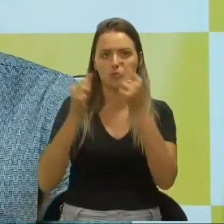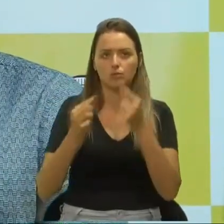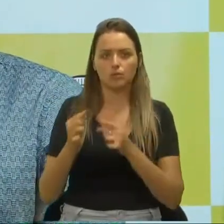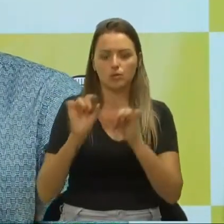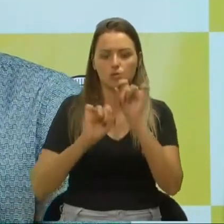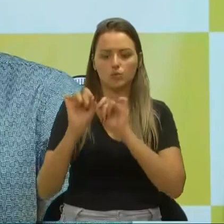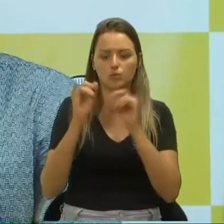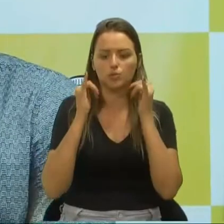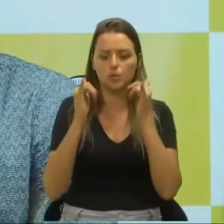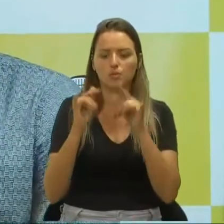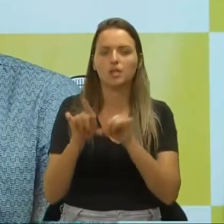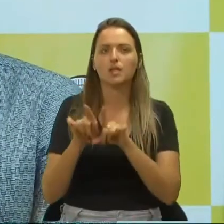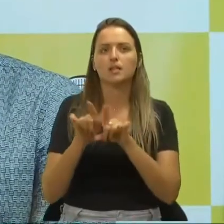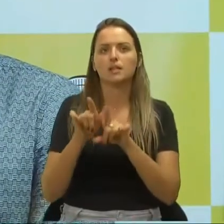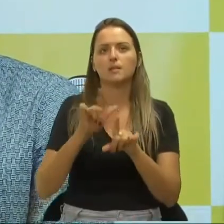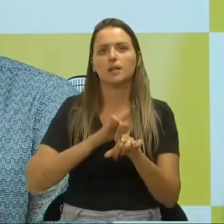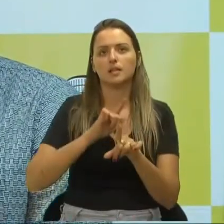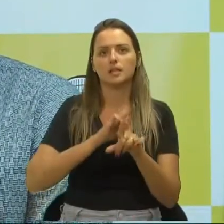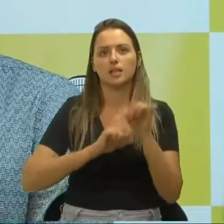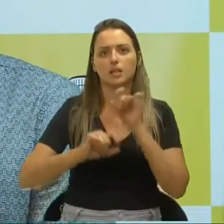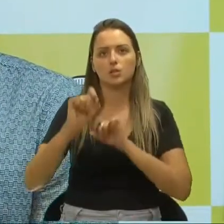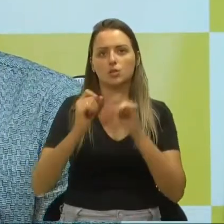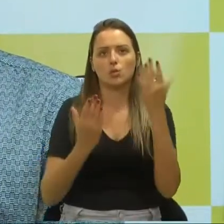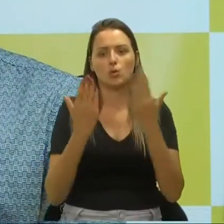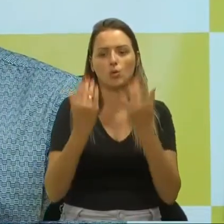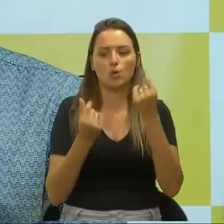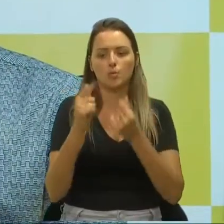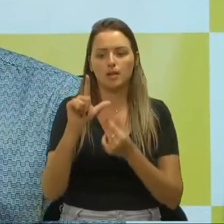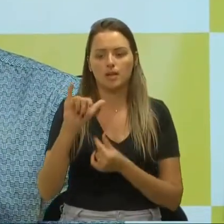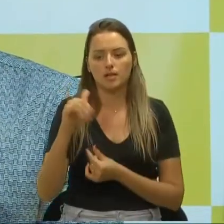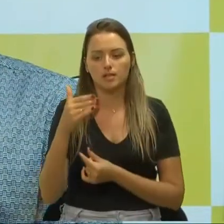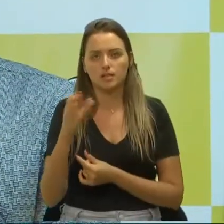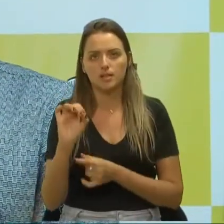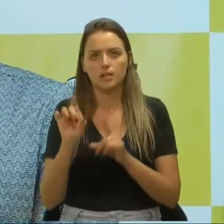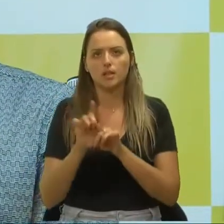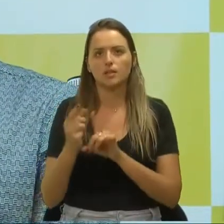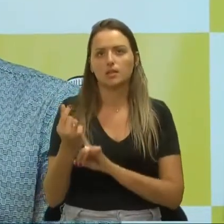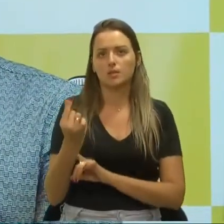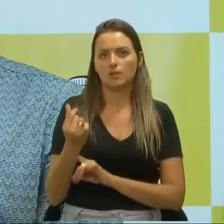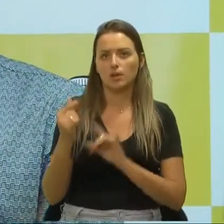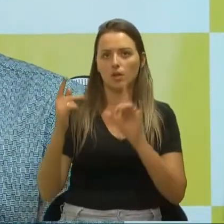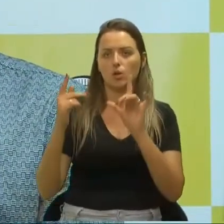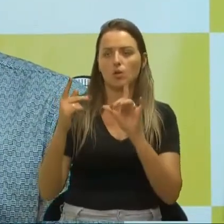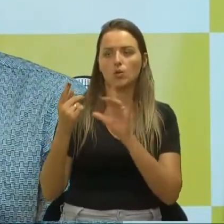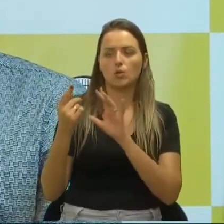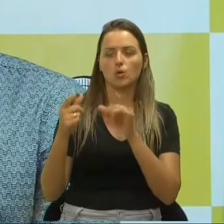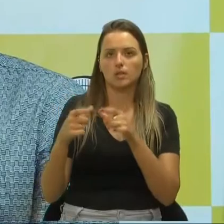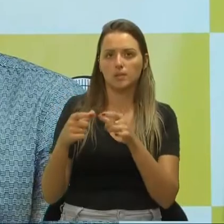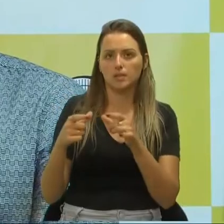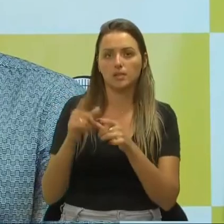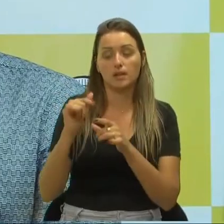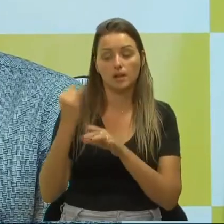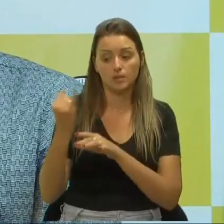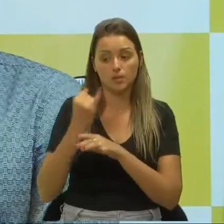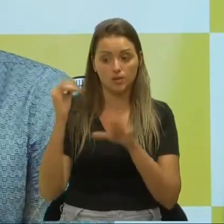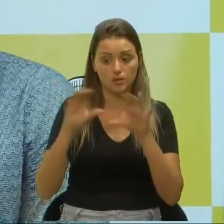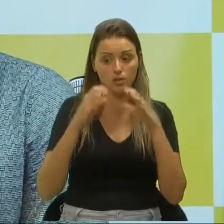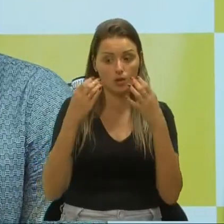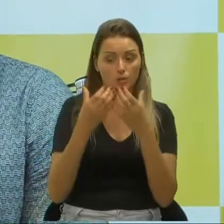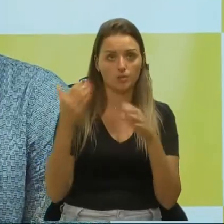público, mobilidade urbana, tem a questão da licitação, o preço da passagem do transporte aqui em Caxias do Sul, então é muito importante que a comunidade